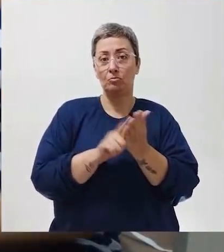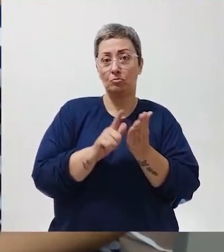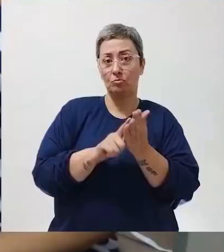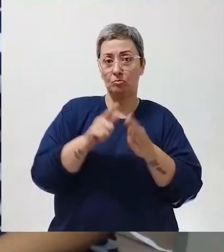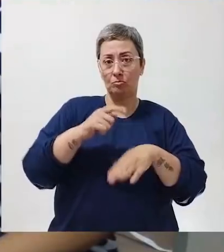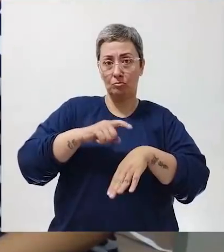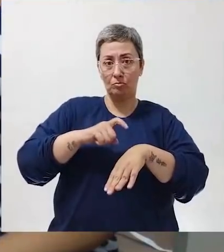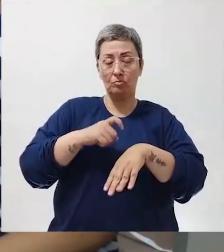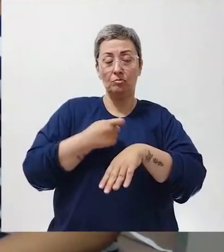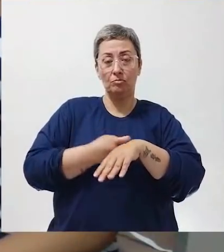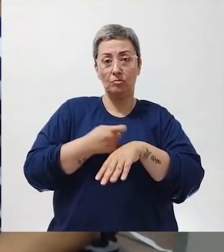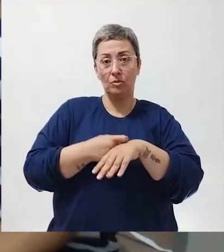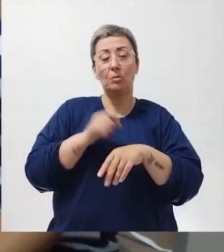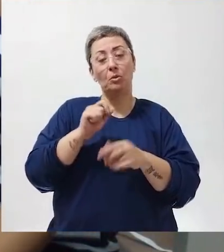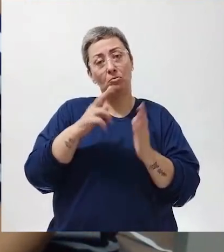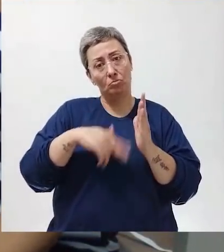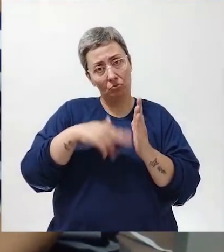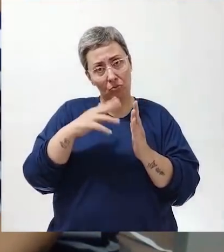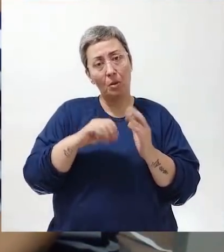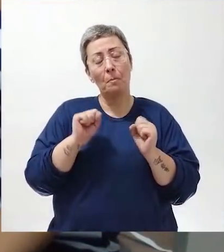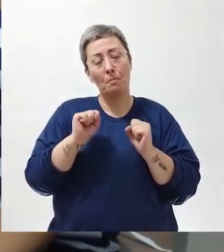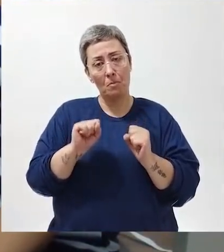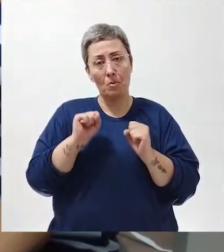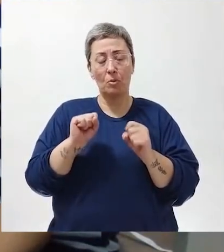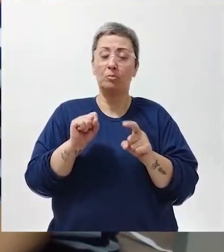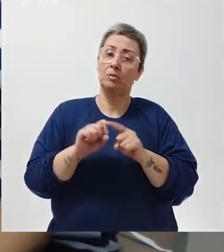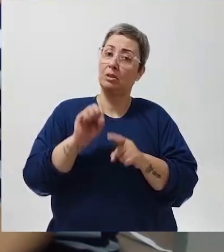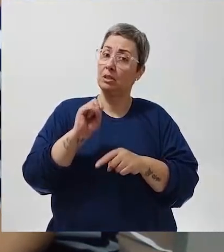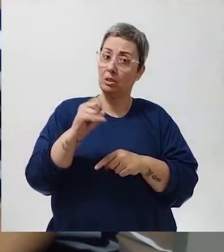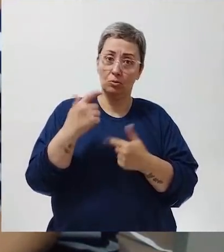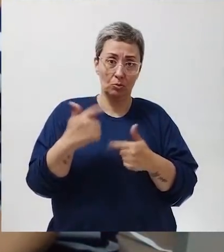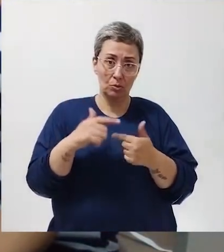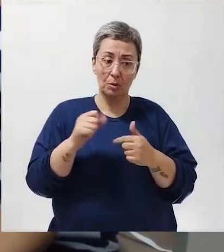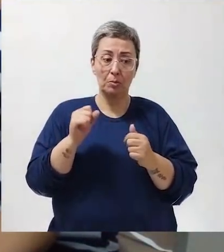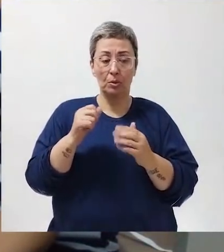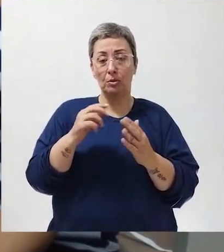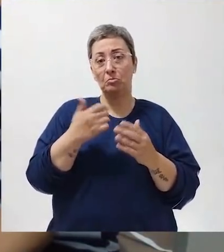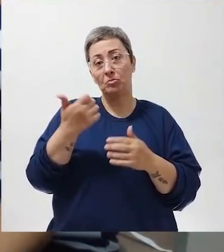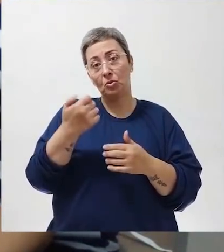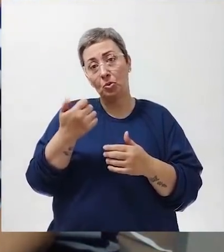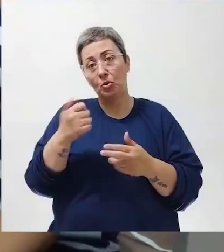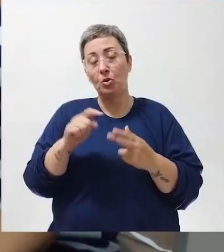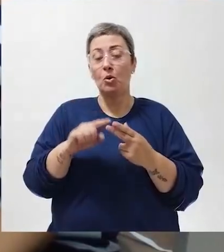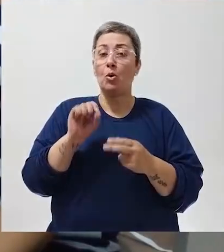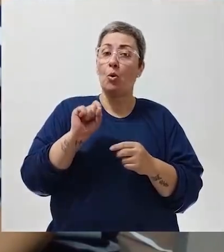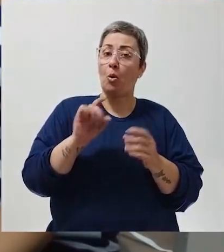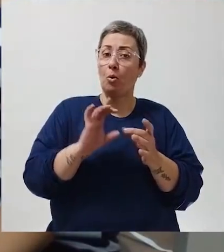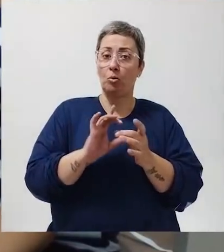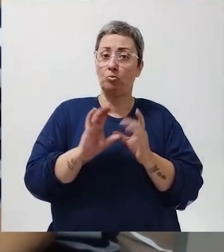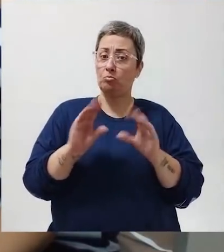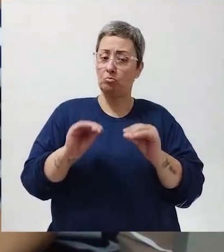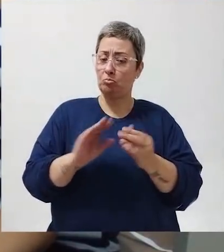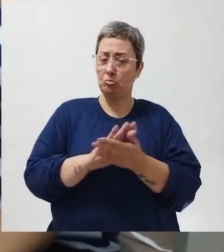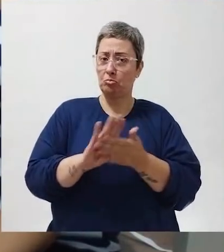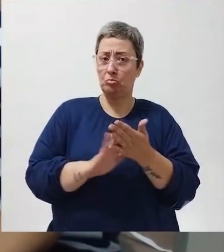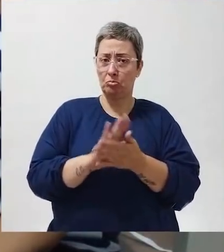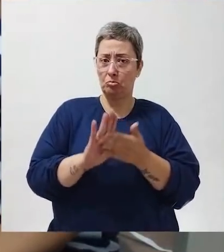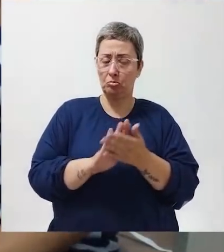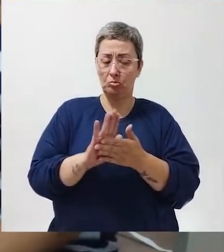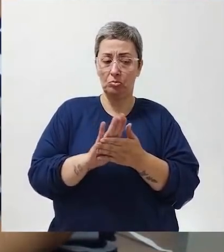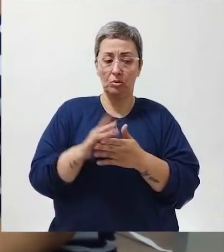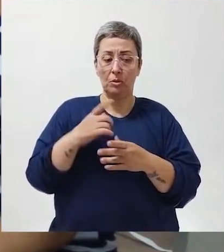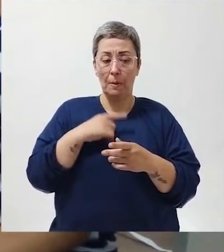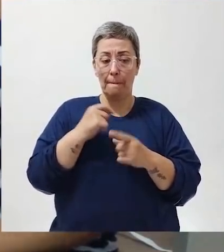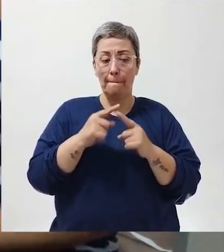papelão. Quem tiver tinta pode pintar. Quem não tiver, pode pintar com canetinha ou deixar sem pintar mesmo, não tem